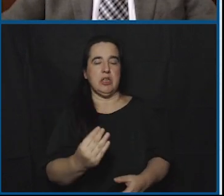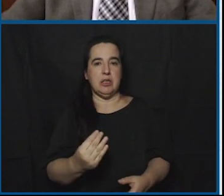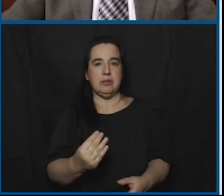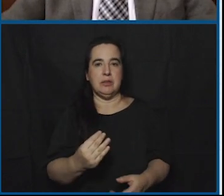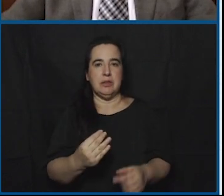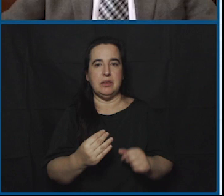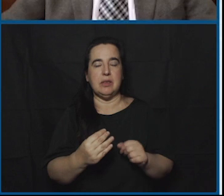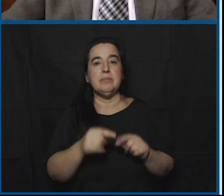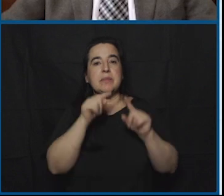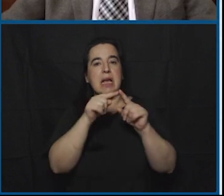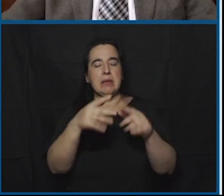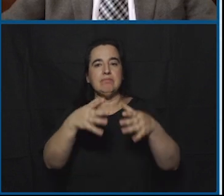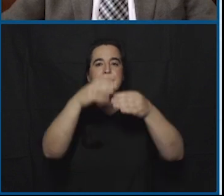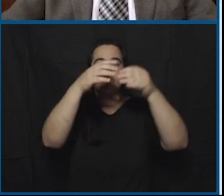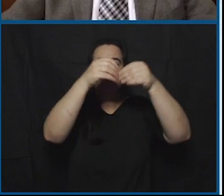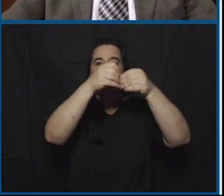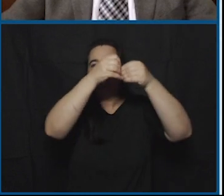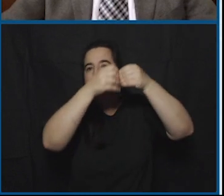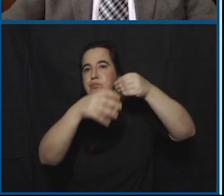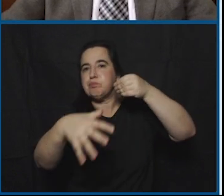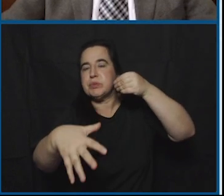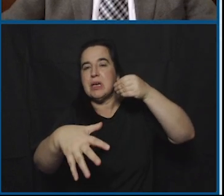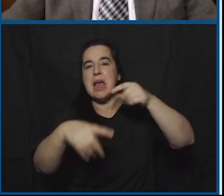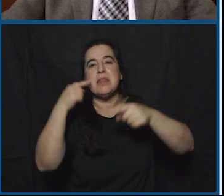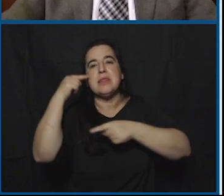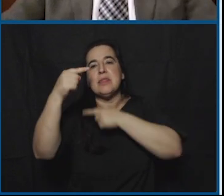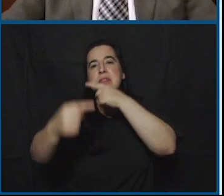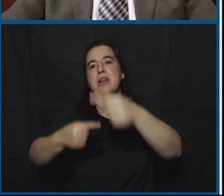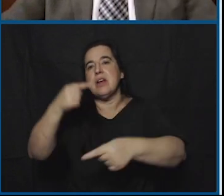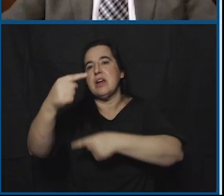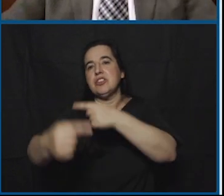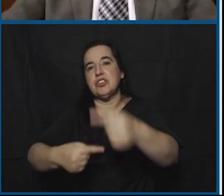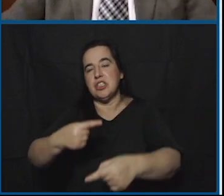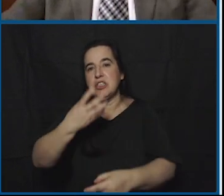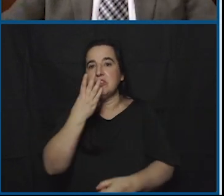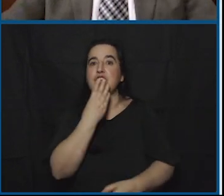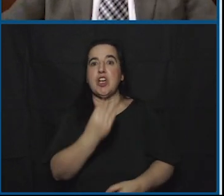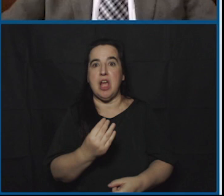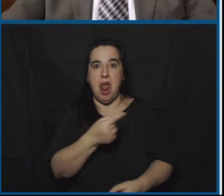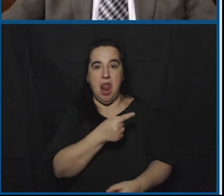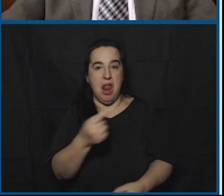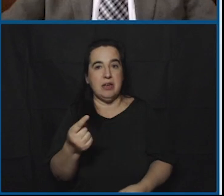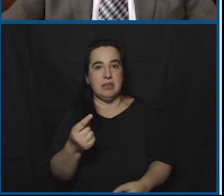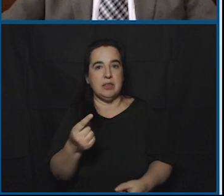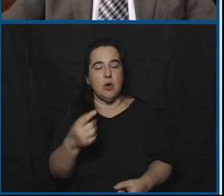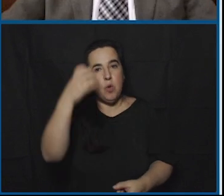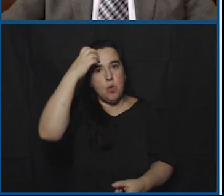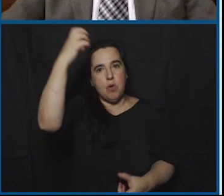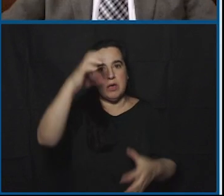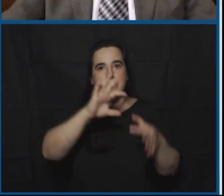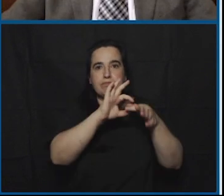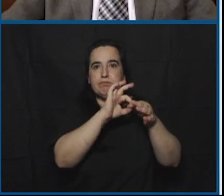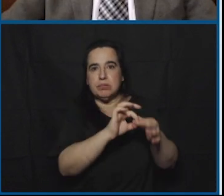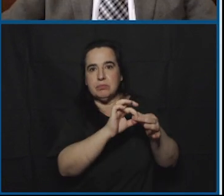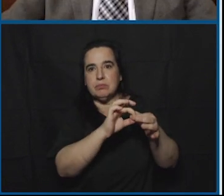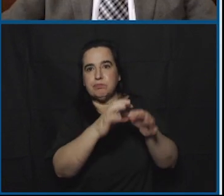Portanto, nele está encabeçada esta linhagem, esta dinastia de Israel, e o reino unificado. Portanto, dele parte